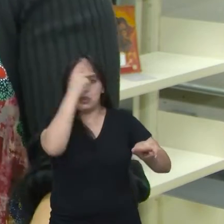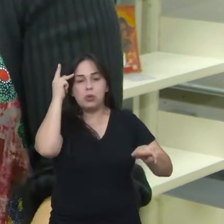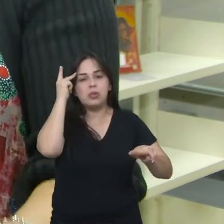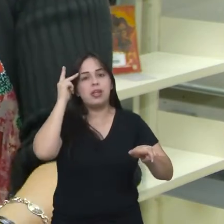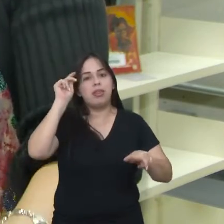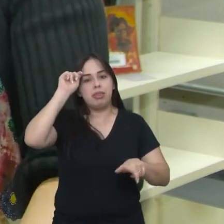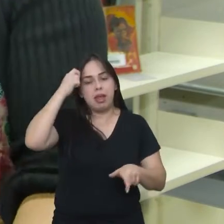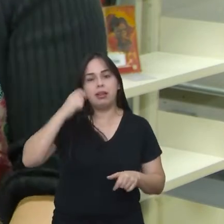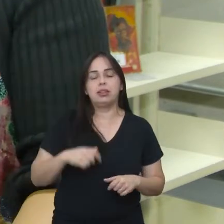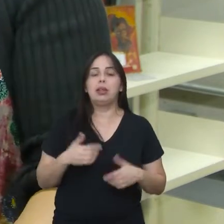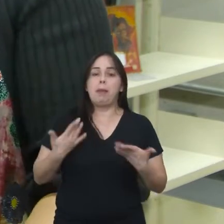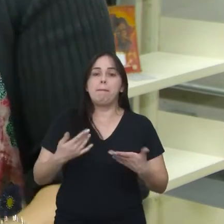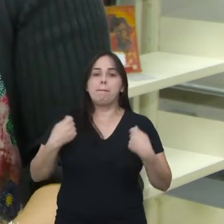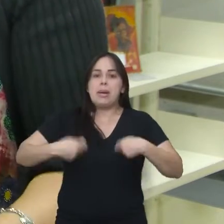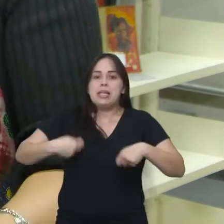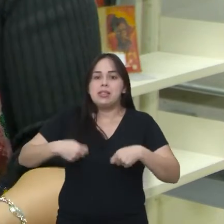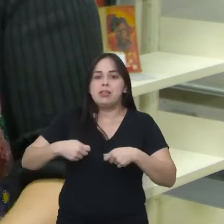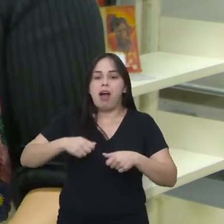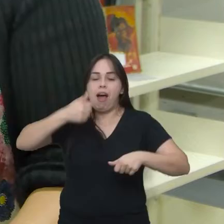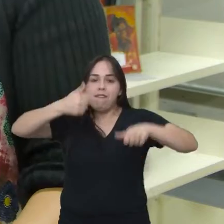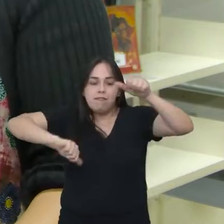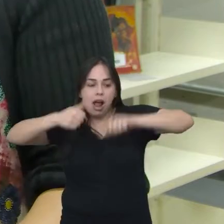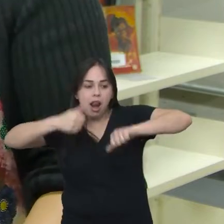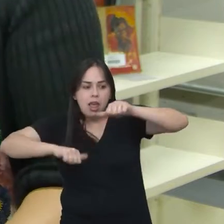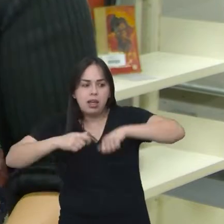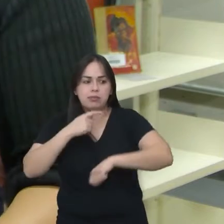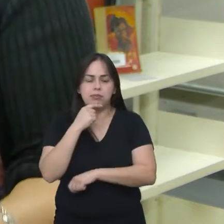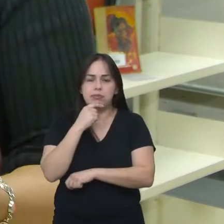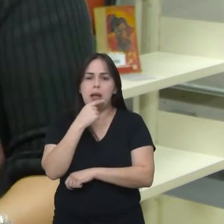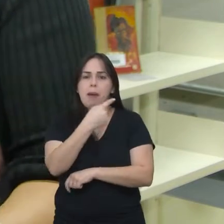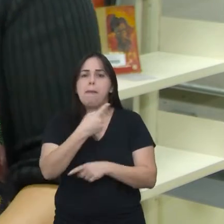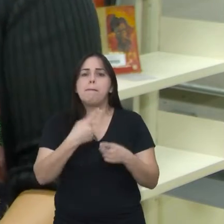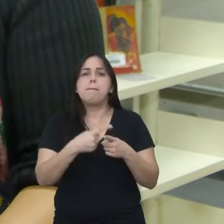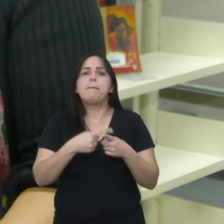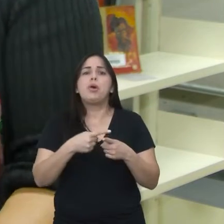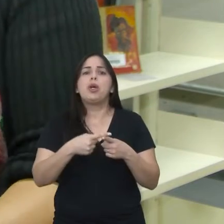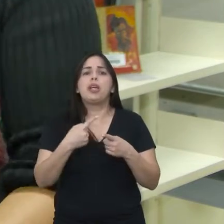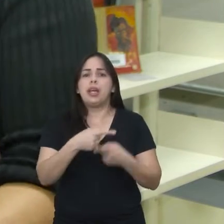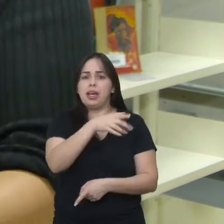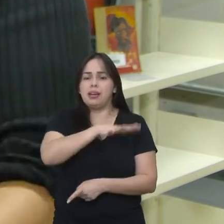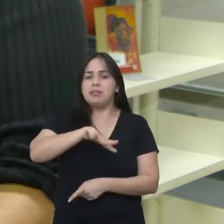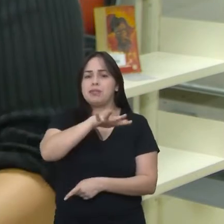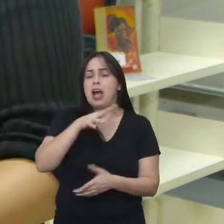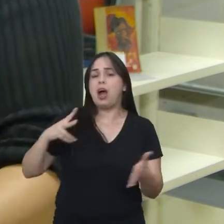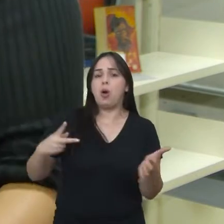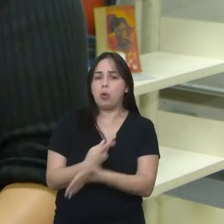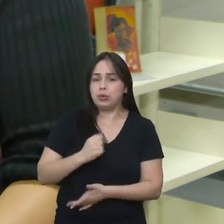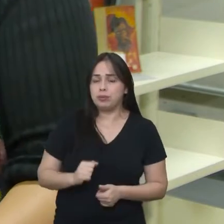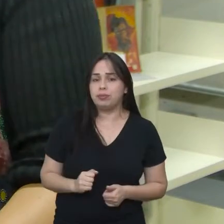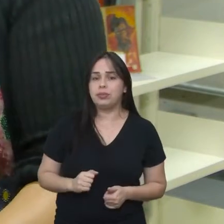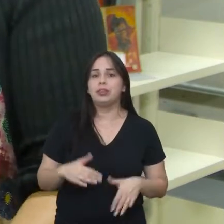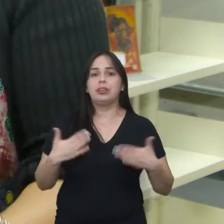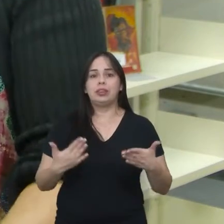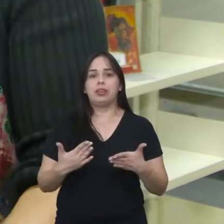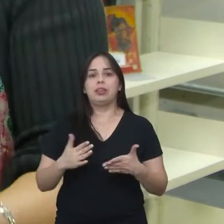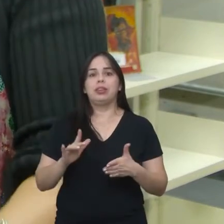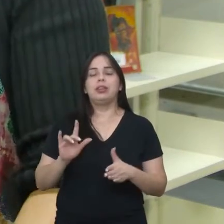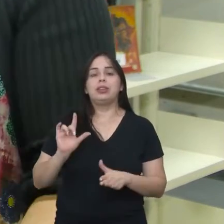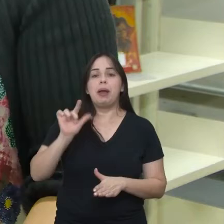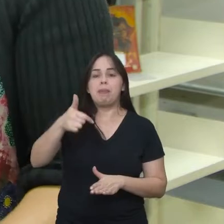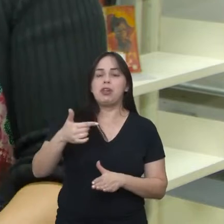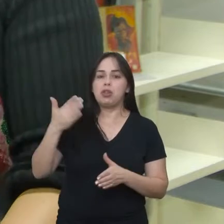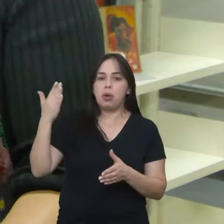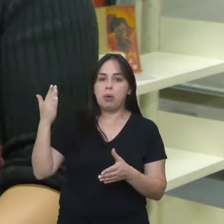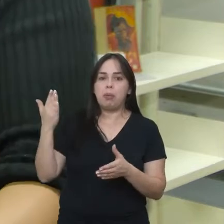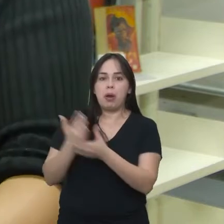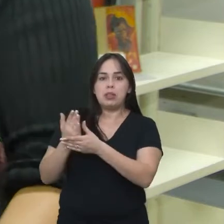corpos negros periféricos. Aí eu preciso avaliar por que esses corpos estavam naquele espaço. E aí eu